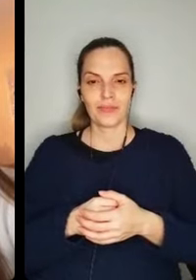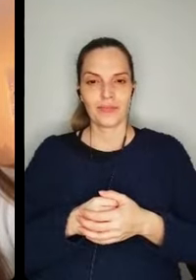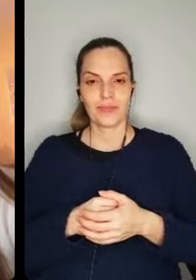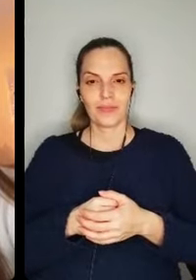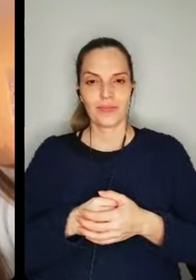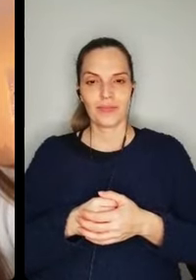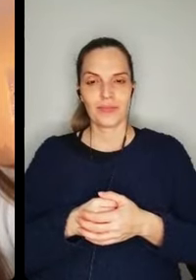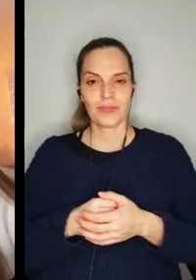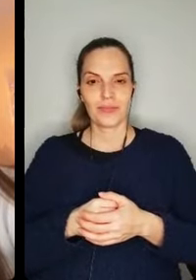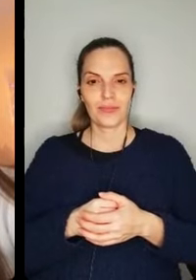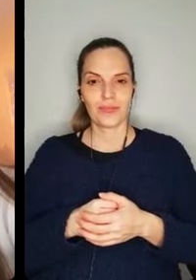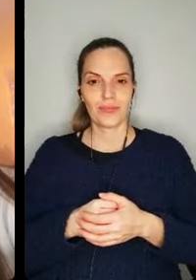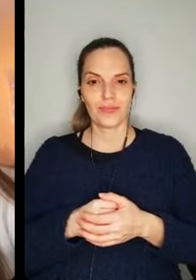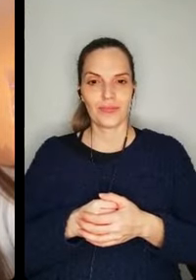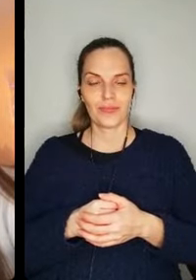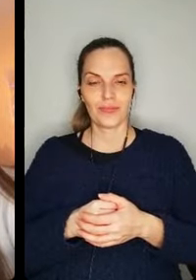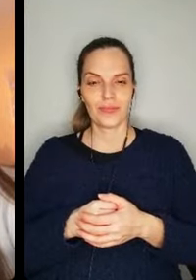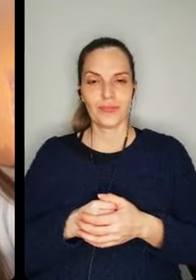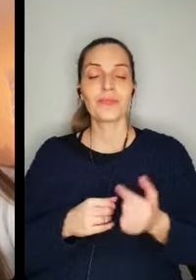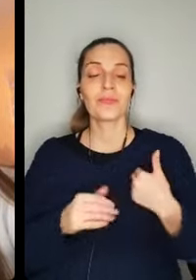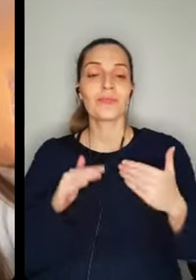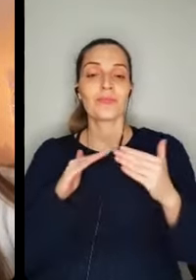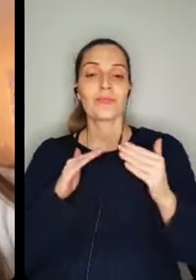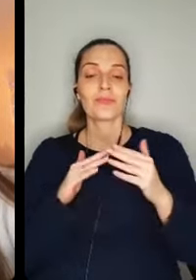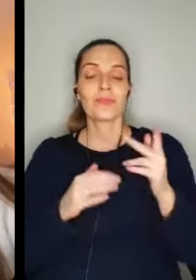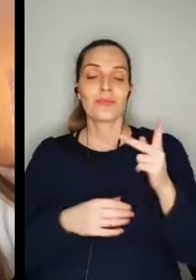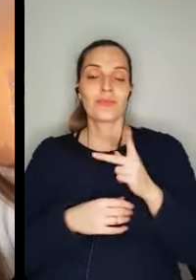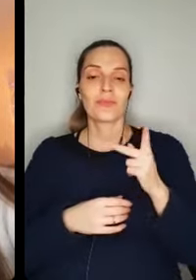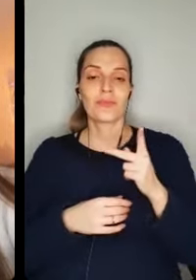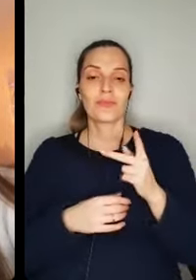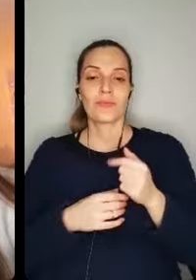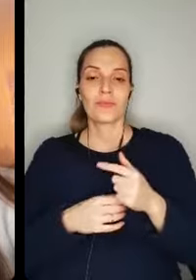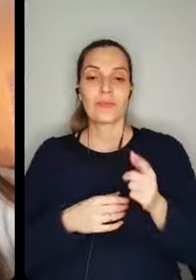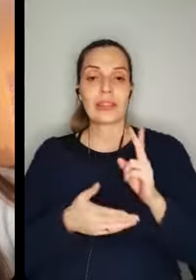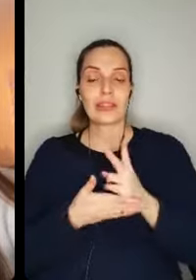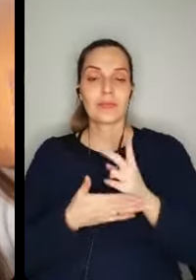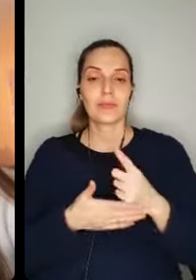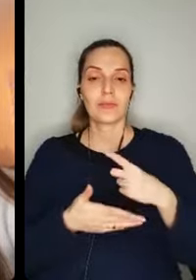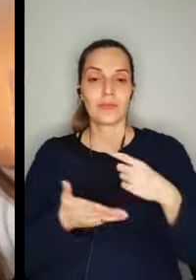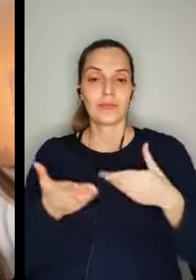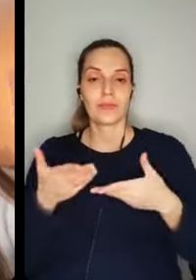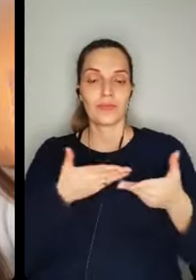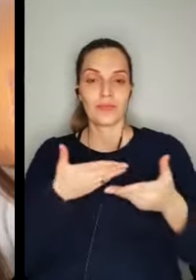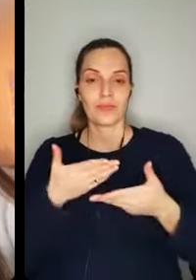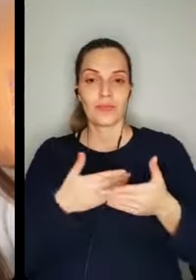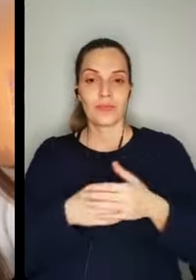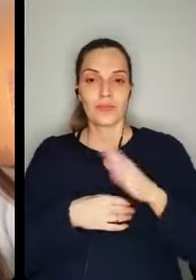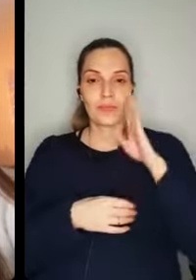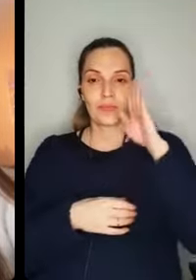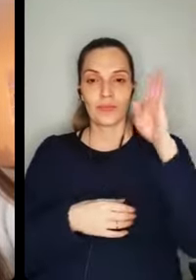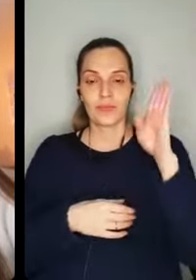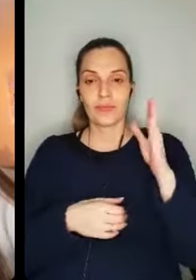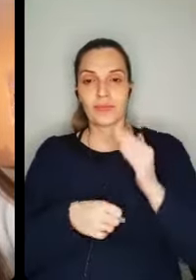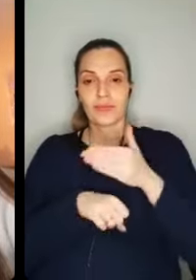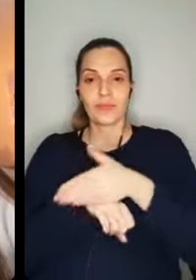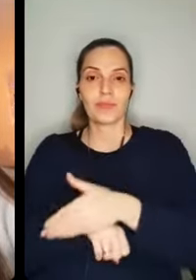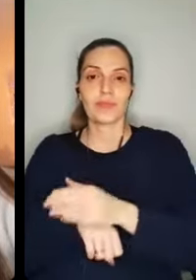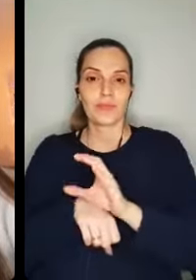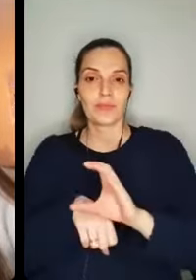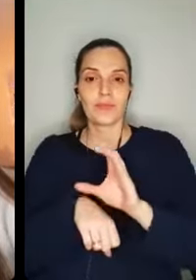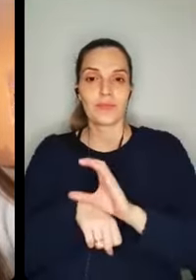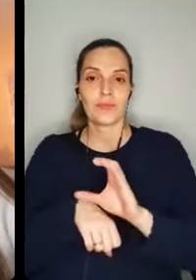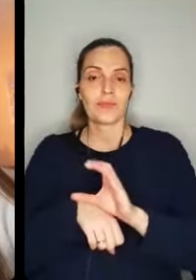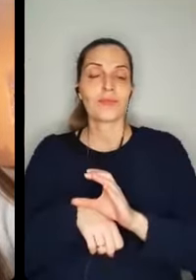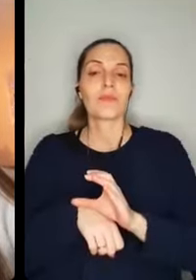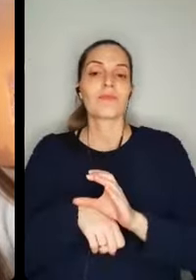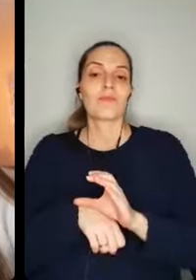Eu concordo, sim, bastante com você. Sempre tem essa troca, né? Eu acho que, enfim, principalmente assim, quando a gente tá entrando no curso, a recepção que os veteranos fizeram